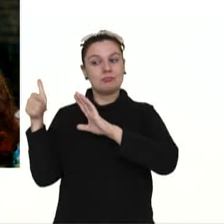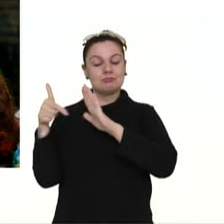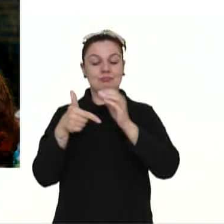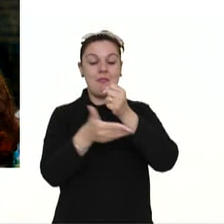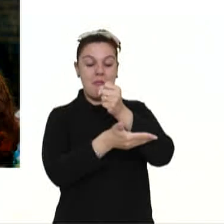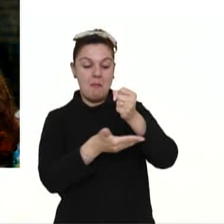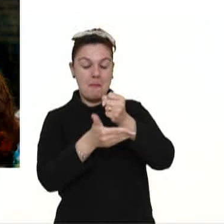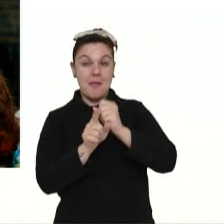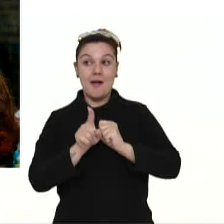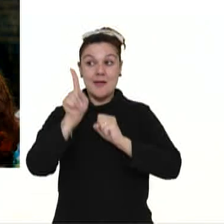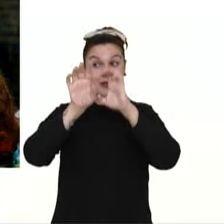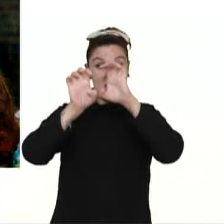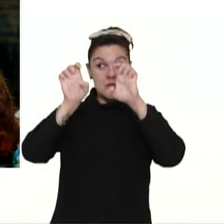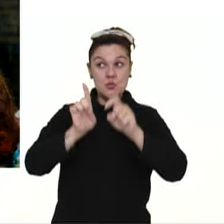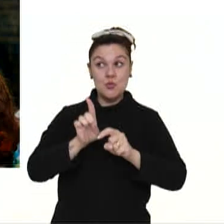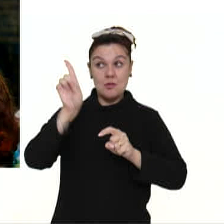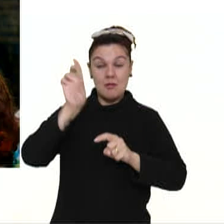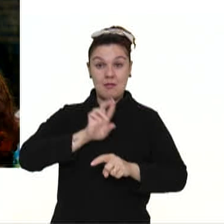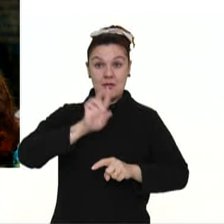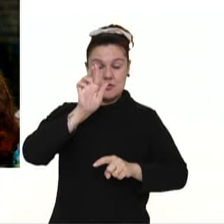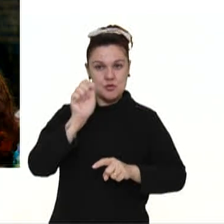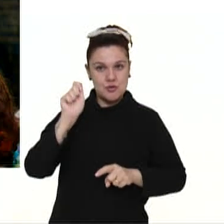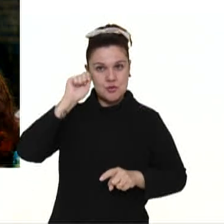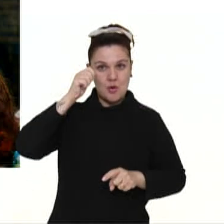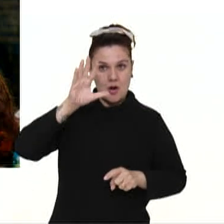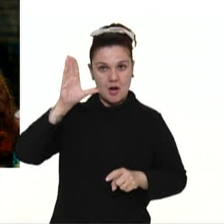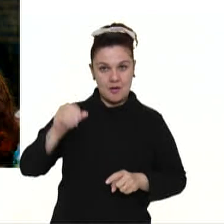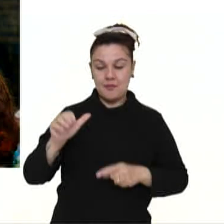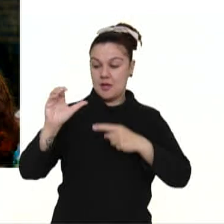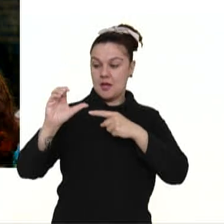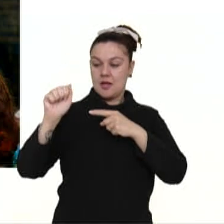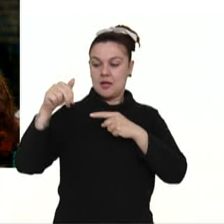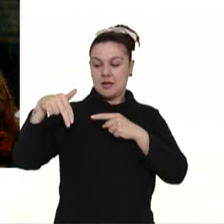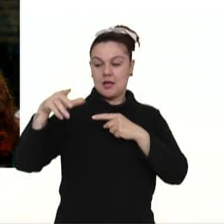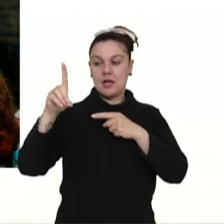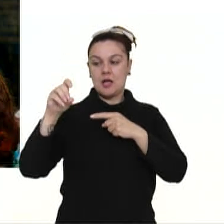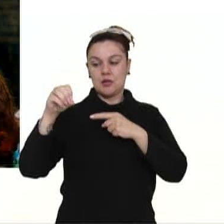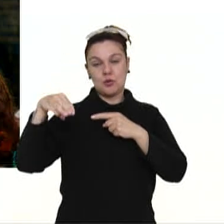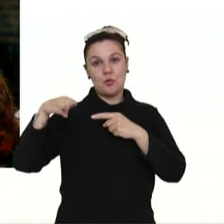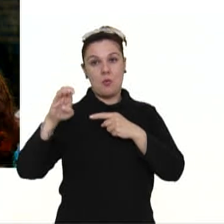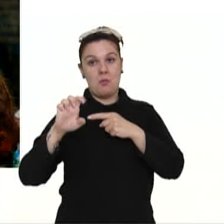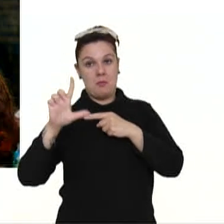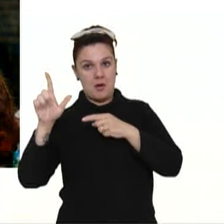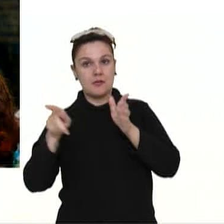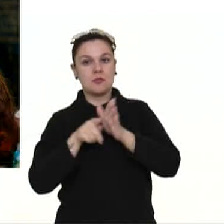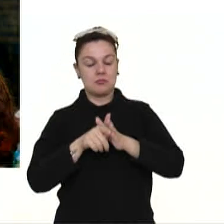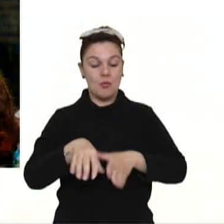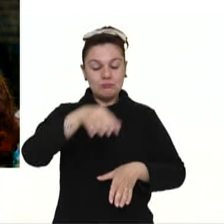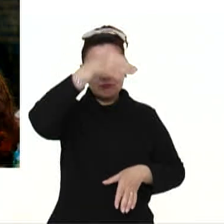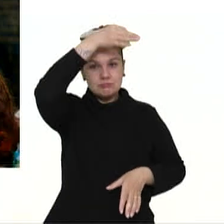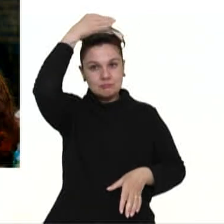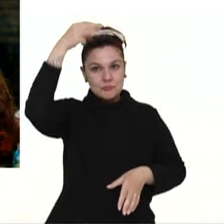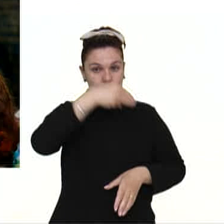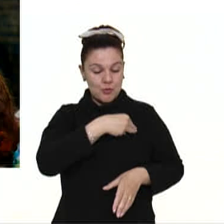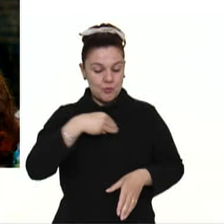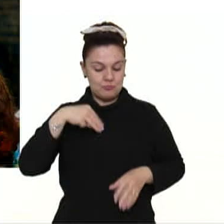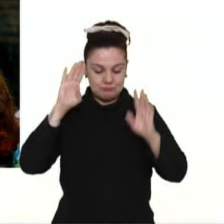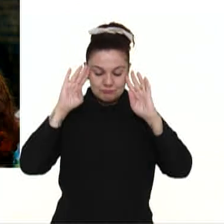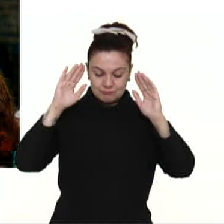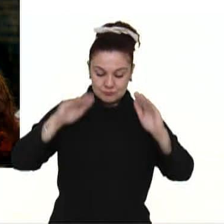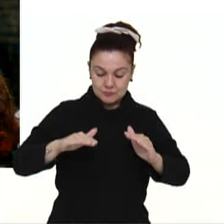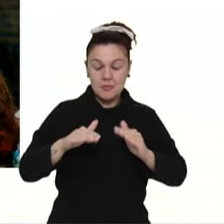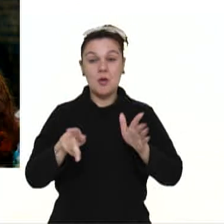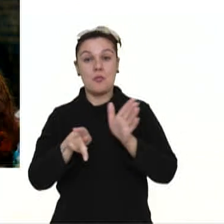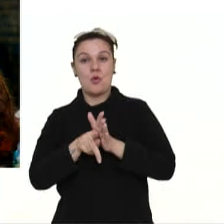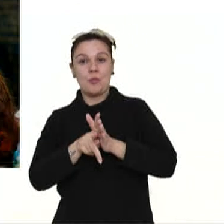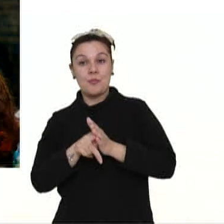base em elementos religiosos africanos. O candomblé consiste no culto aos orixás da cultura iorubá, enquanto a